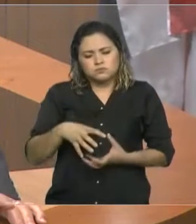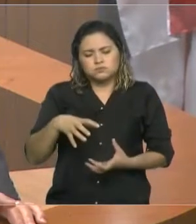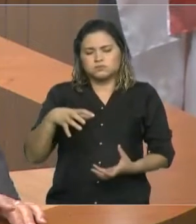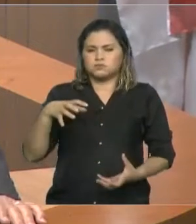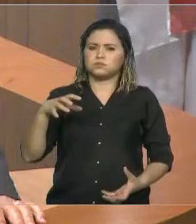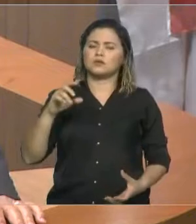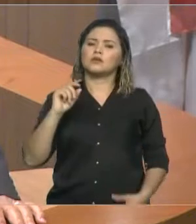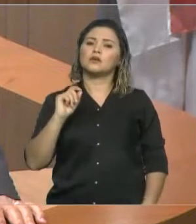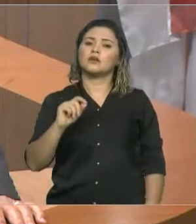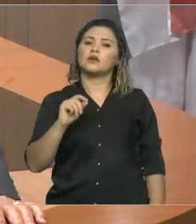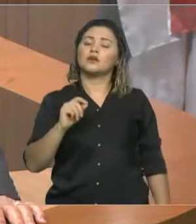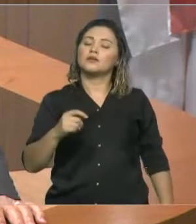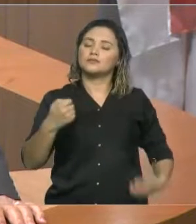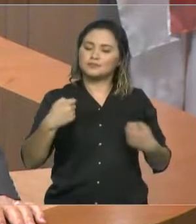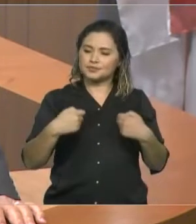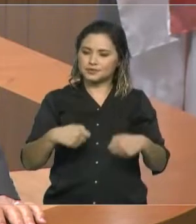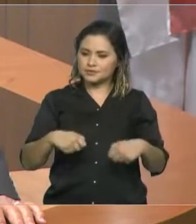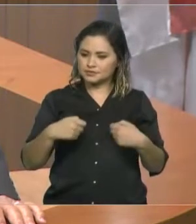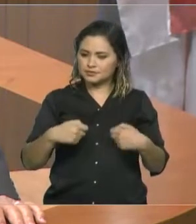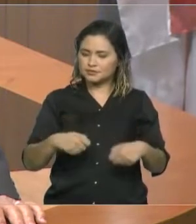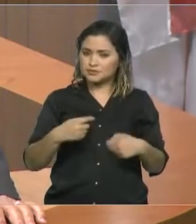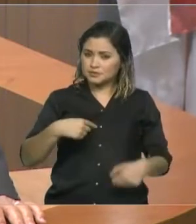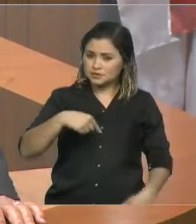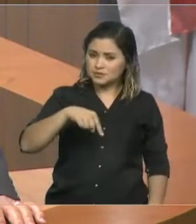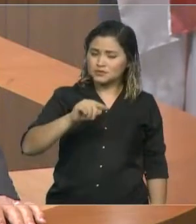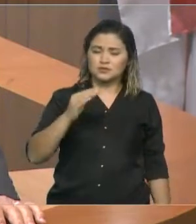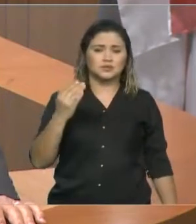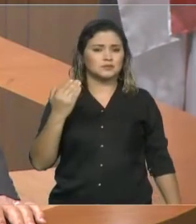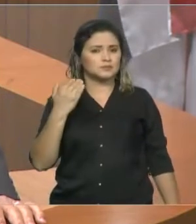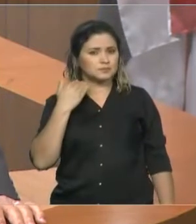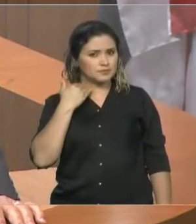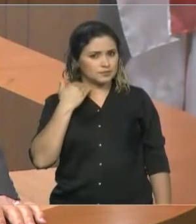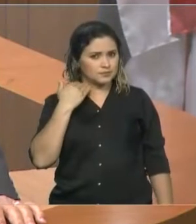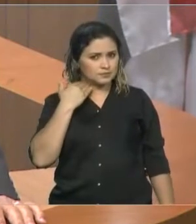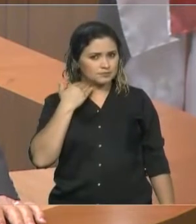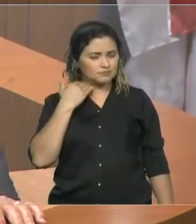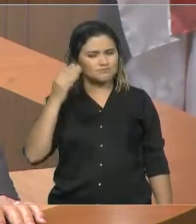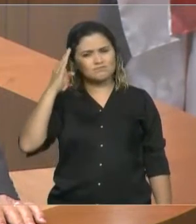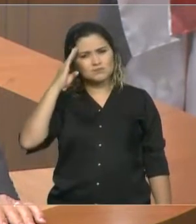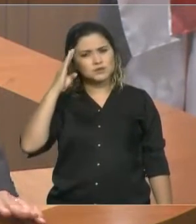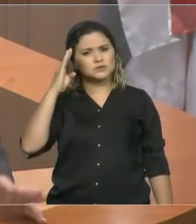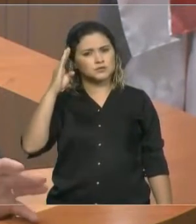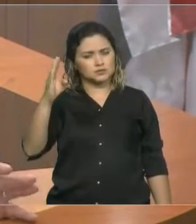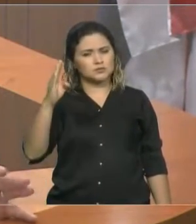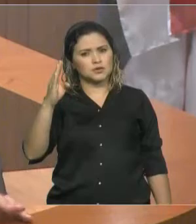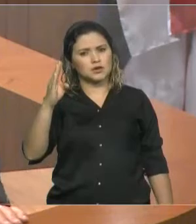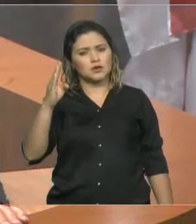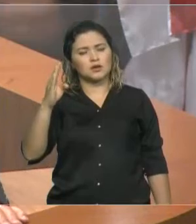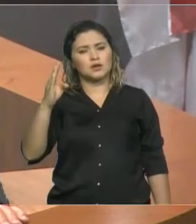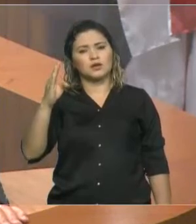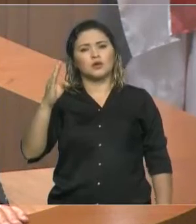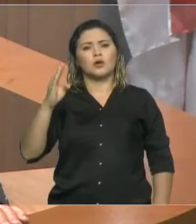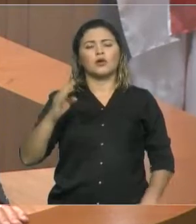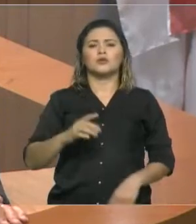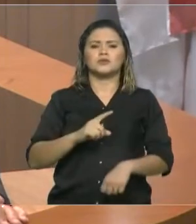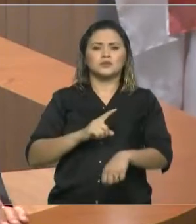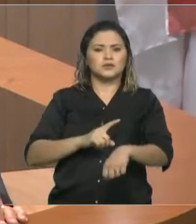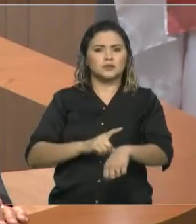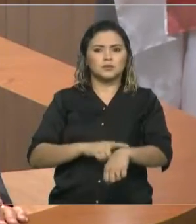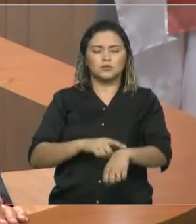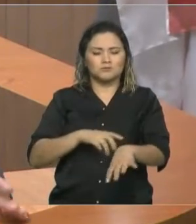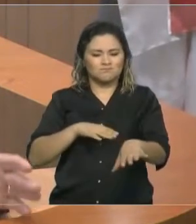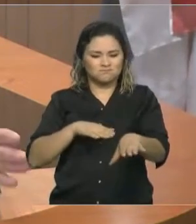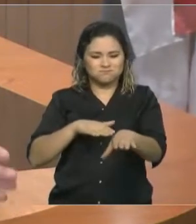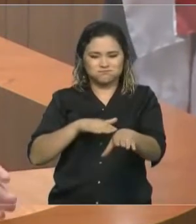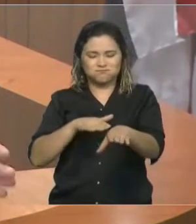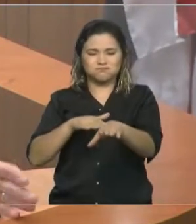se deslocar às agências bancárias, principalmente no horário de pico e no horário